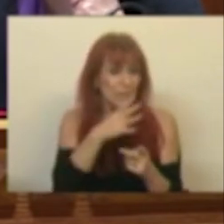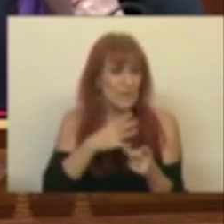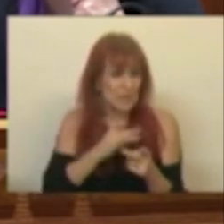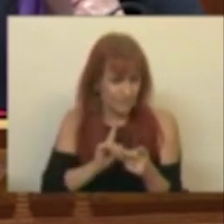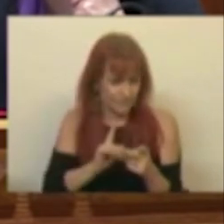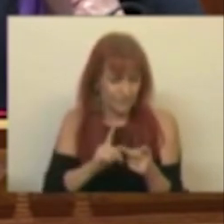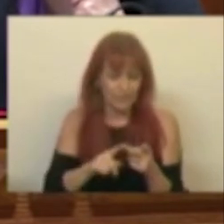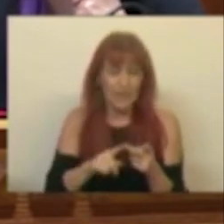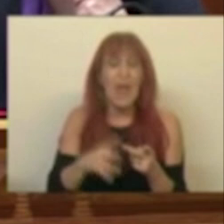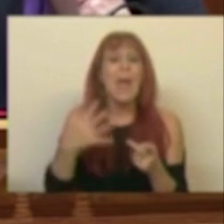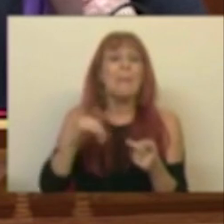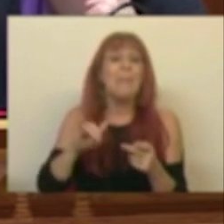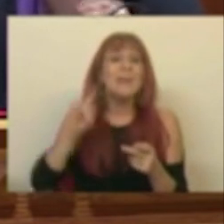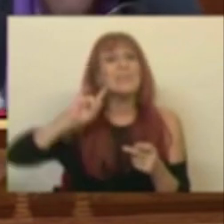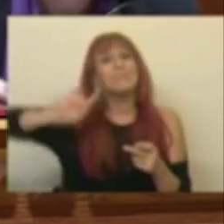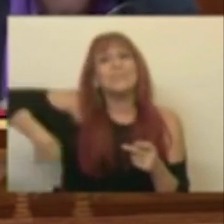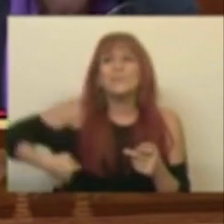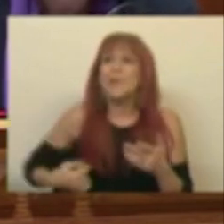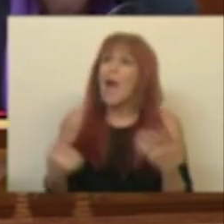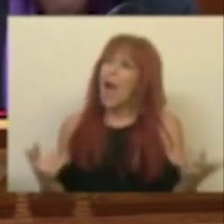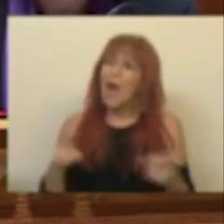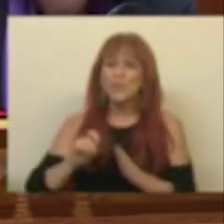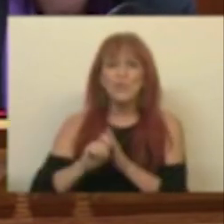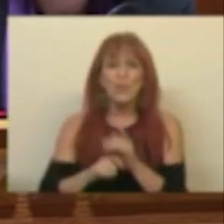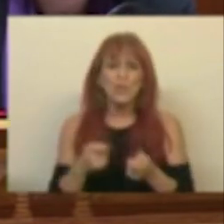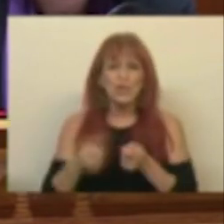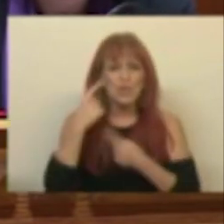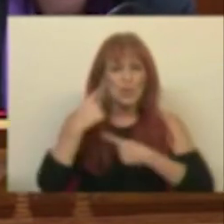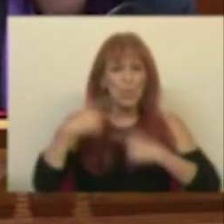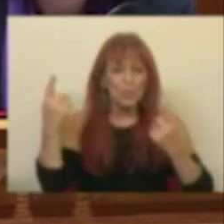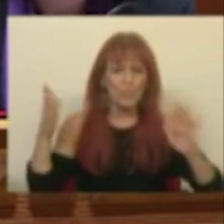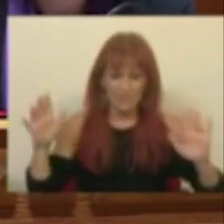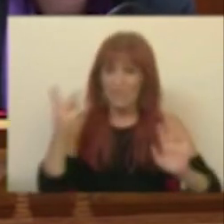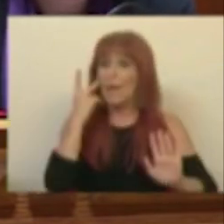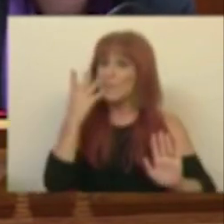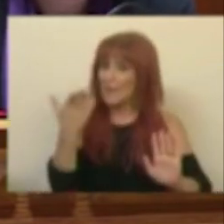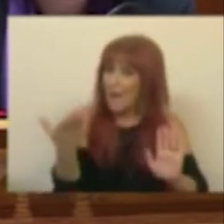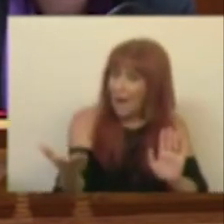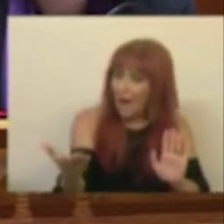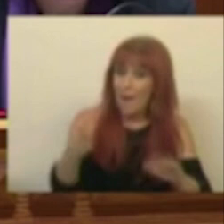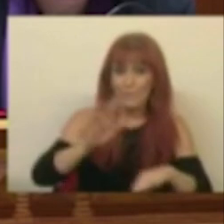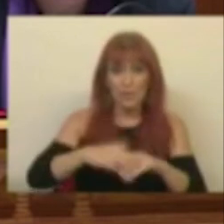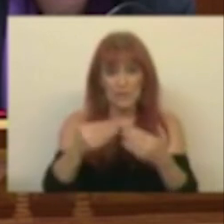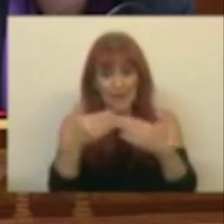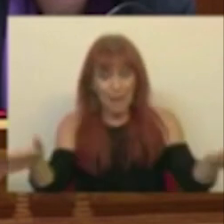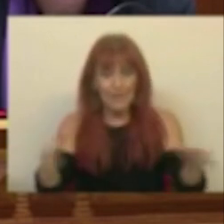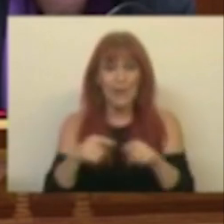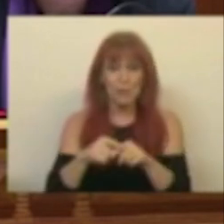é... Mas há uma violação do Estatuto de Gestor Público. Vamos ver se há, foi por isso que foi aberta